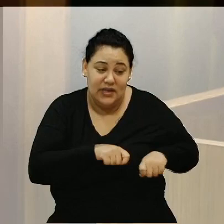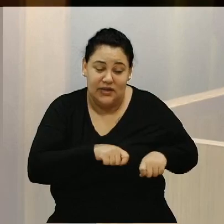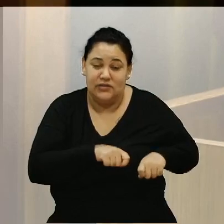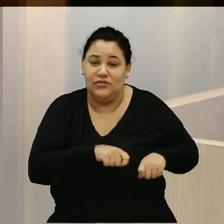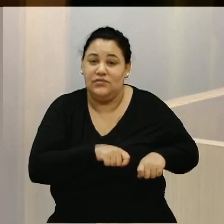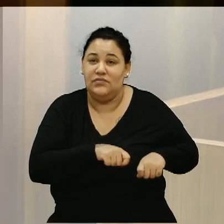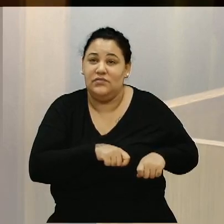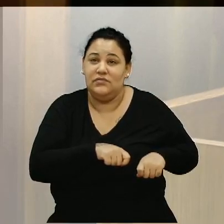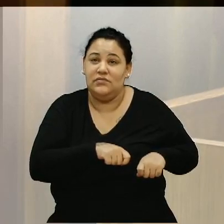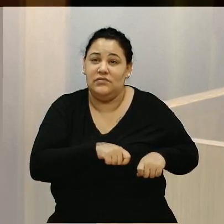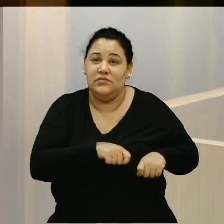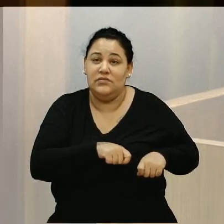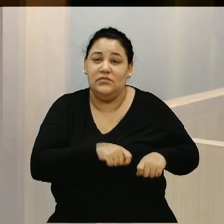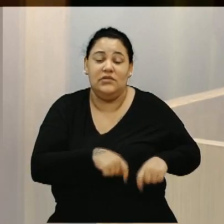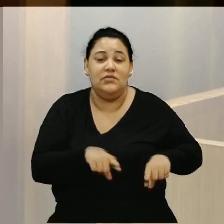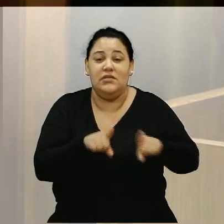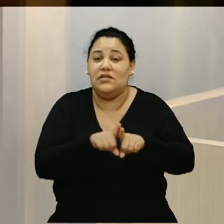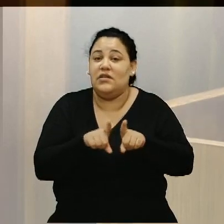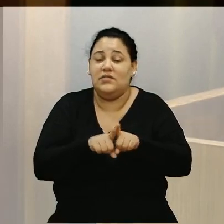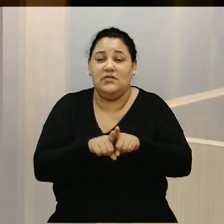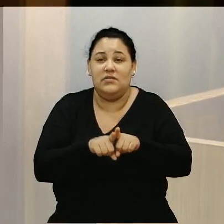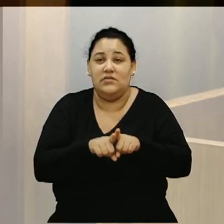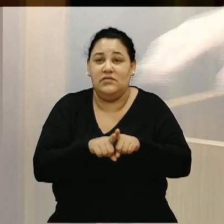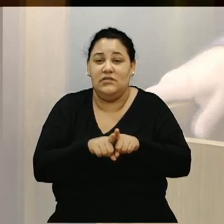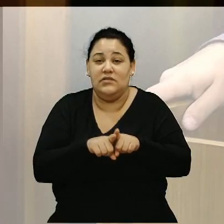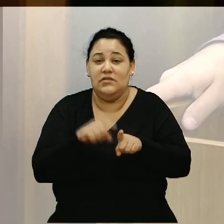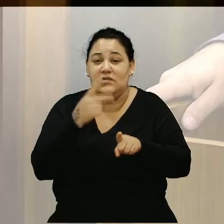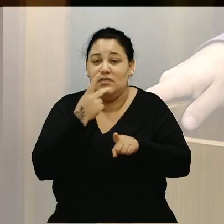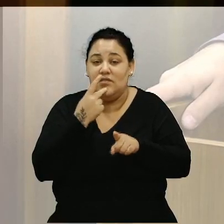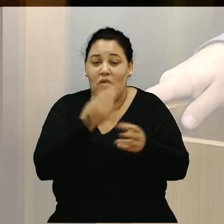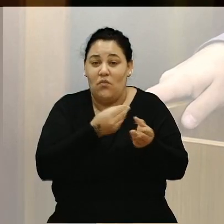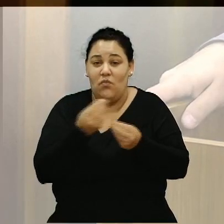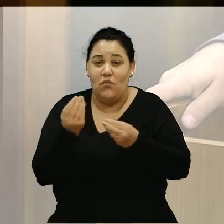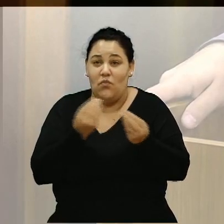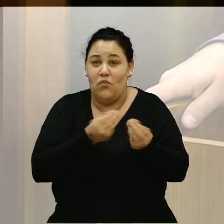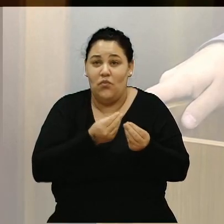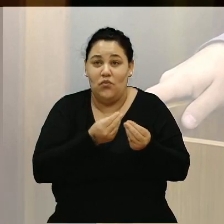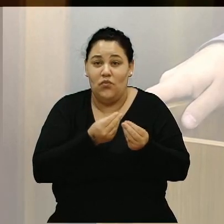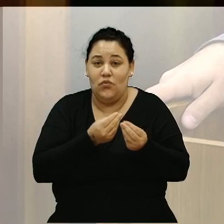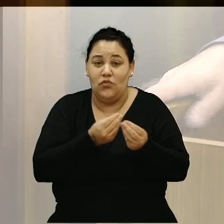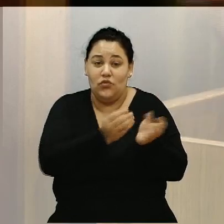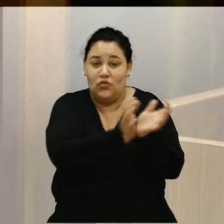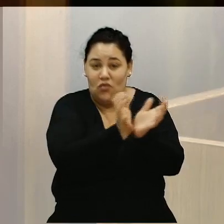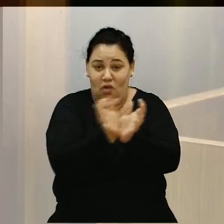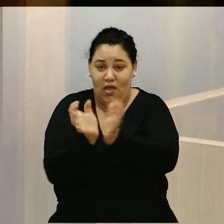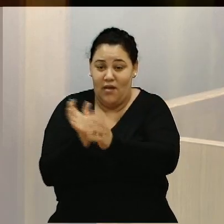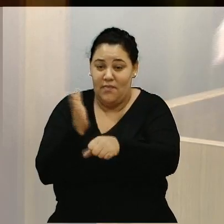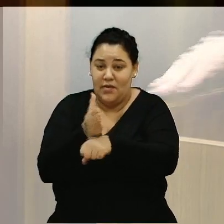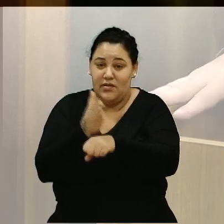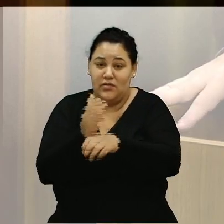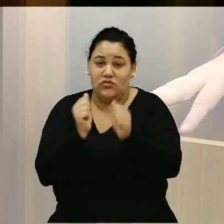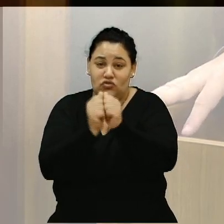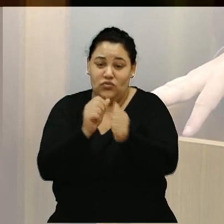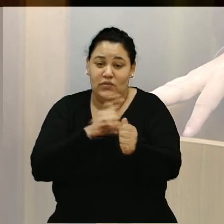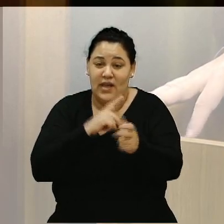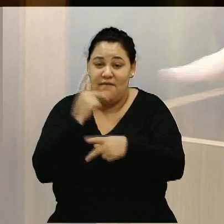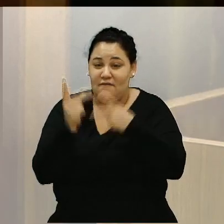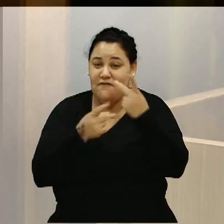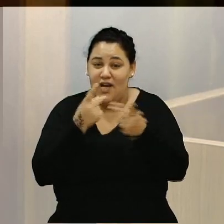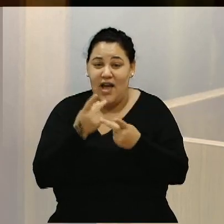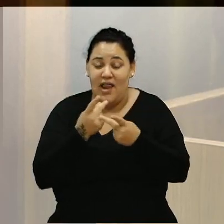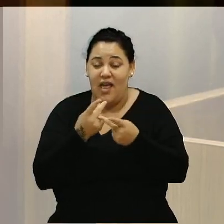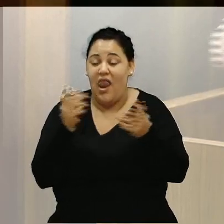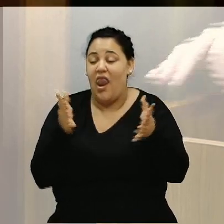de sapatênis. Que muitos dos seus correligionários são, inclusive. Tem discurso manso,